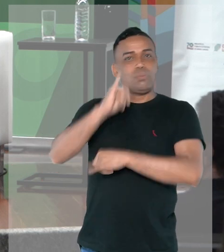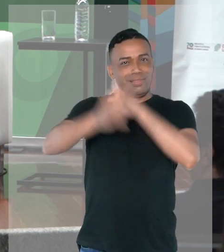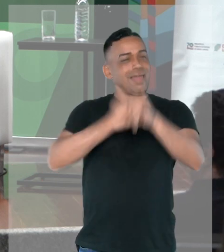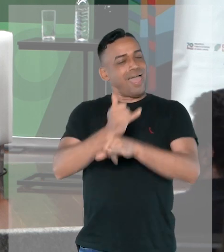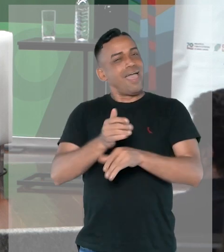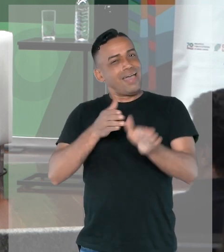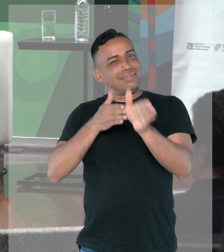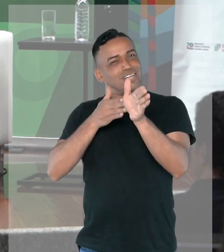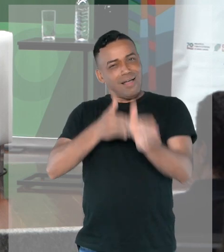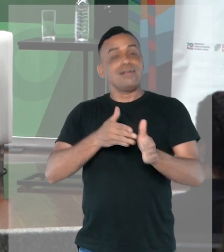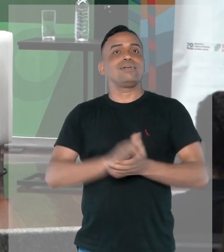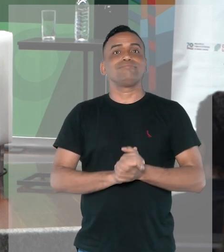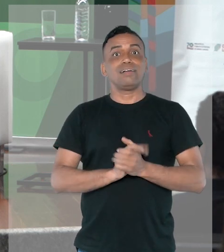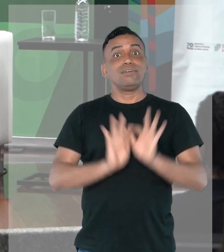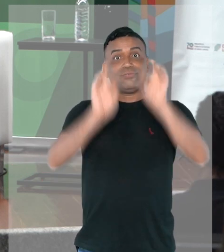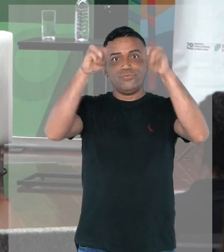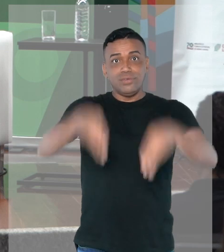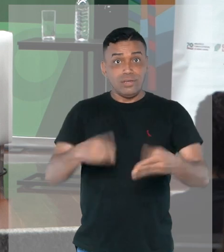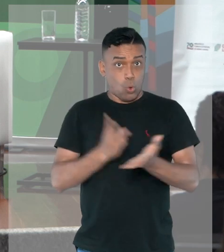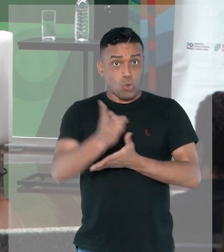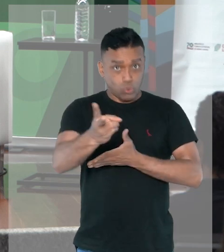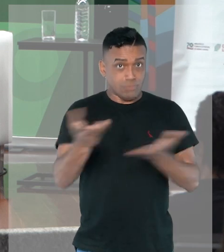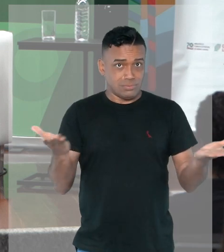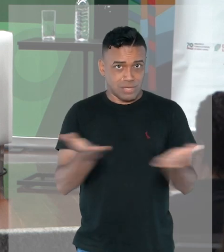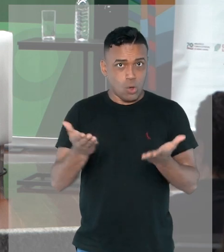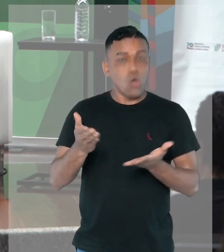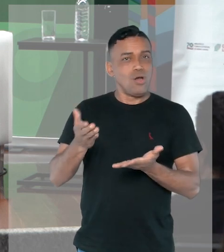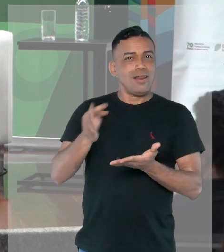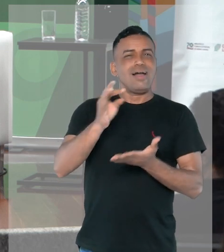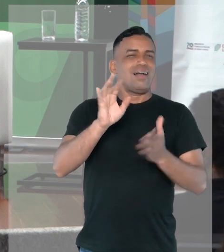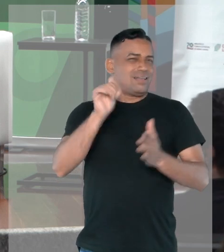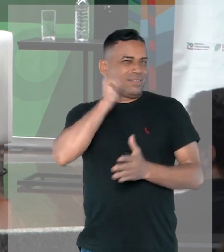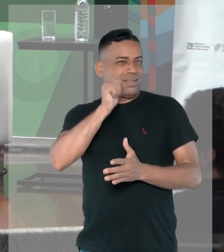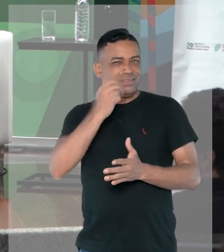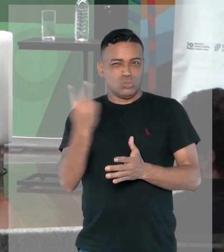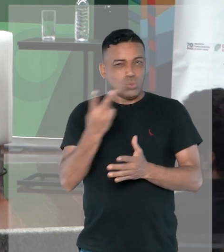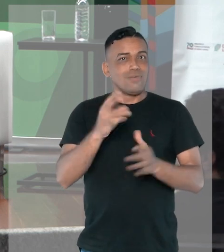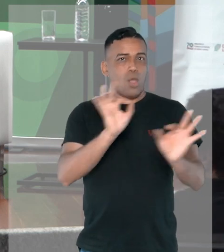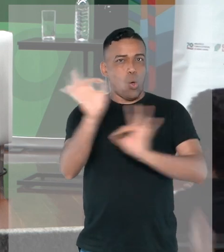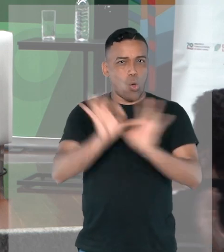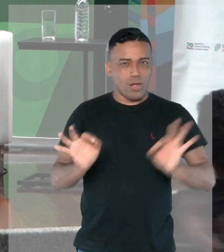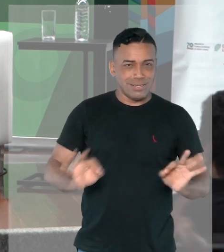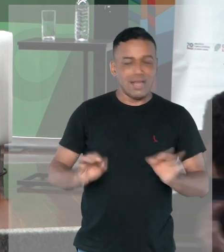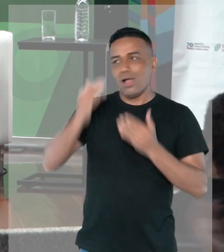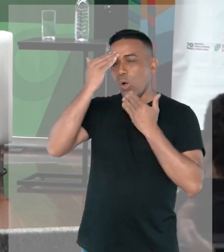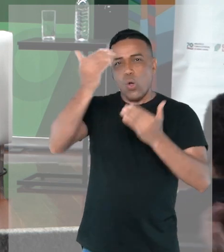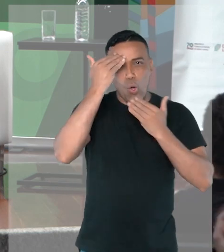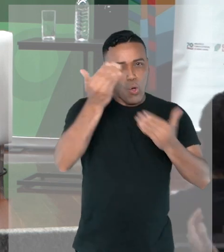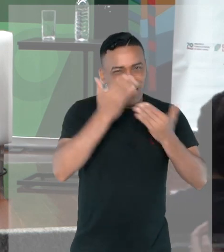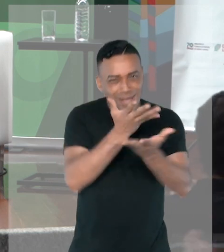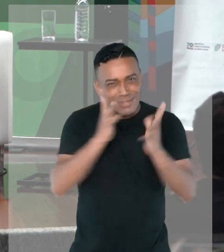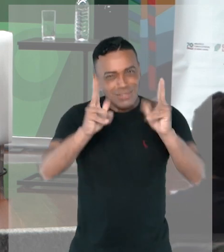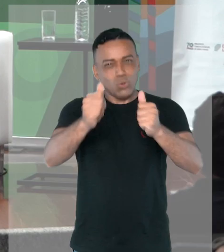internet. Terminamos por aqui, continuamos aqui agora, a Tereza e a Letícia vai nos ajudar aqui. Muito obrigada, gente. Fila.